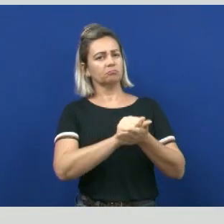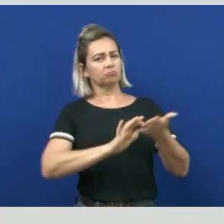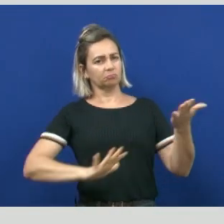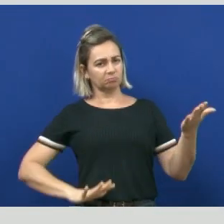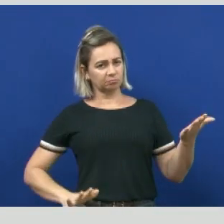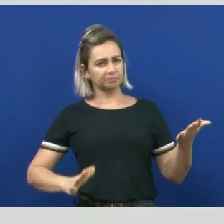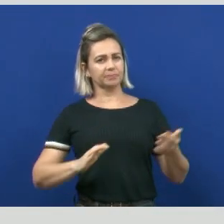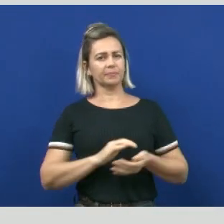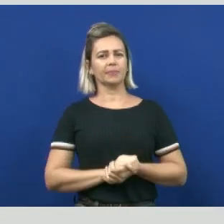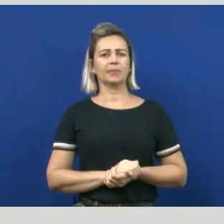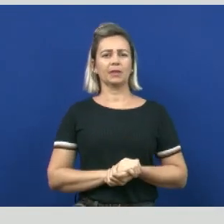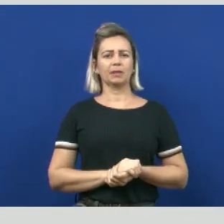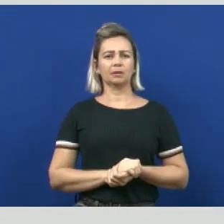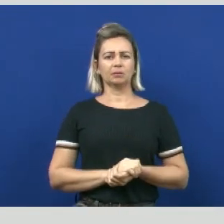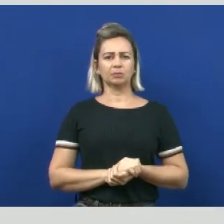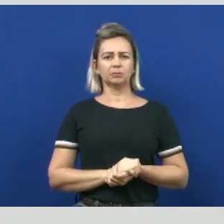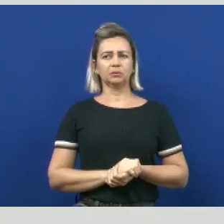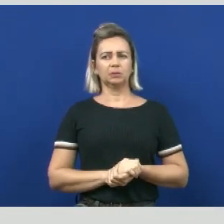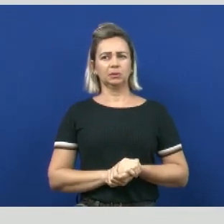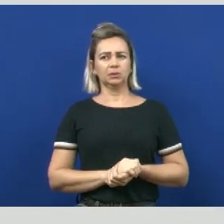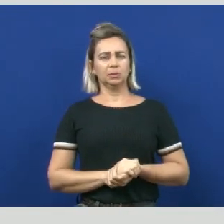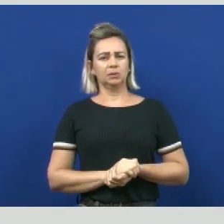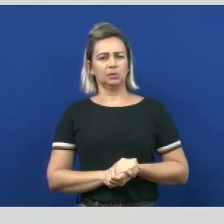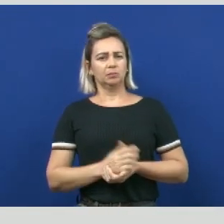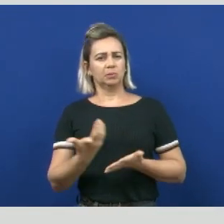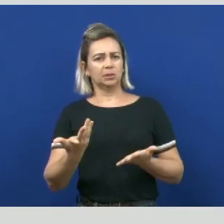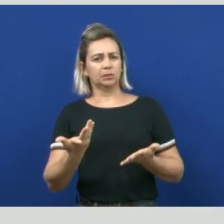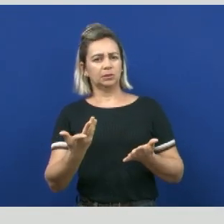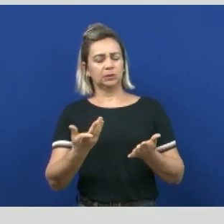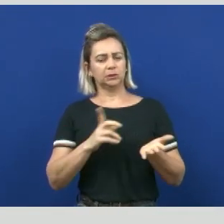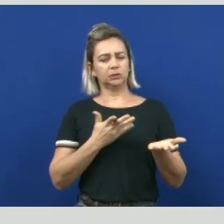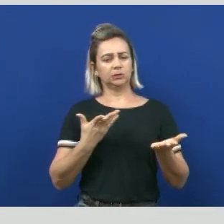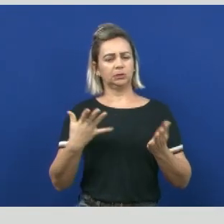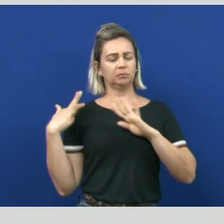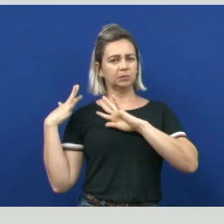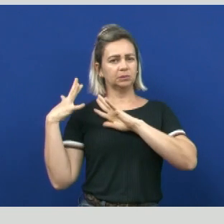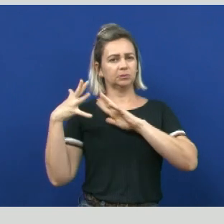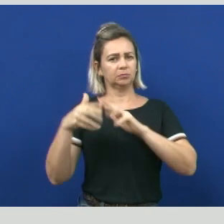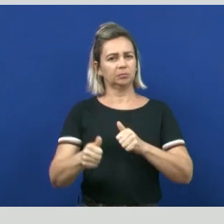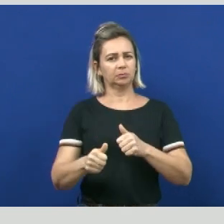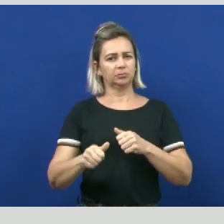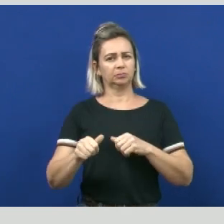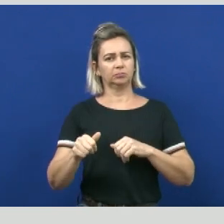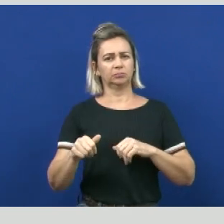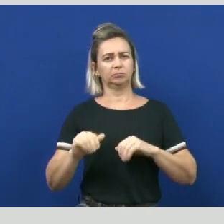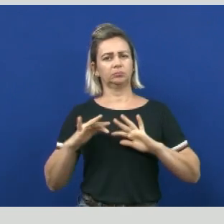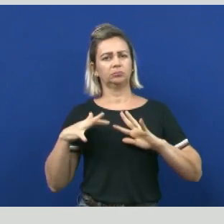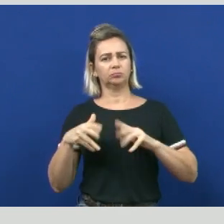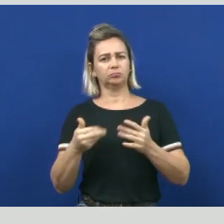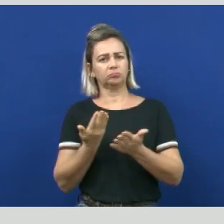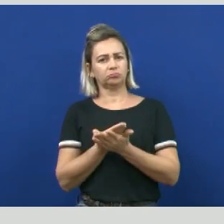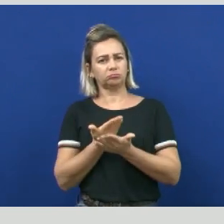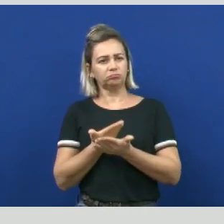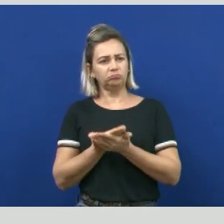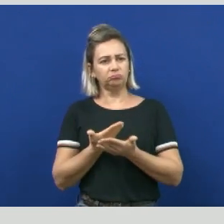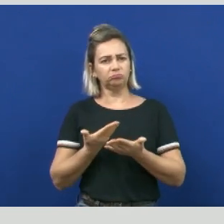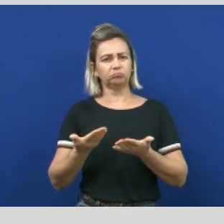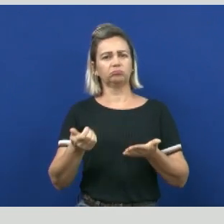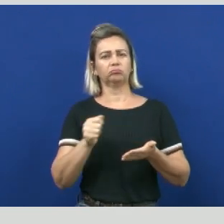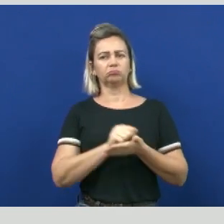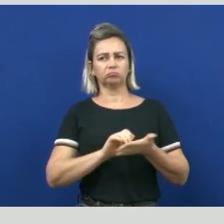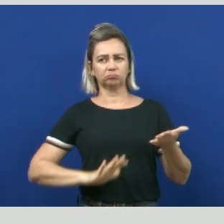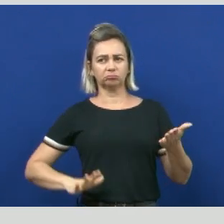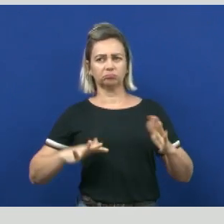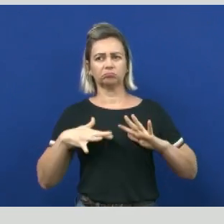uma atividade para a gente aplicar o que a gente viu, certo? Bom, essa atividade basicamente vai falar sobre as características